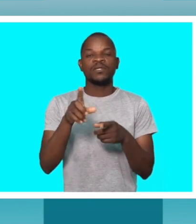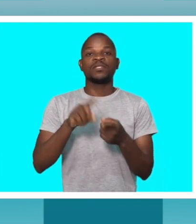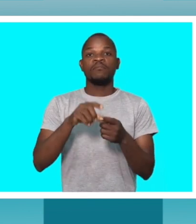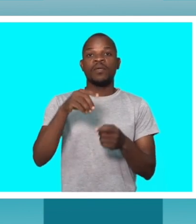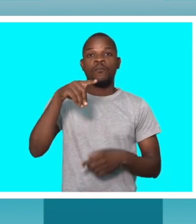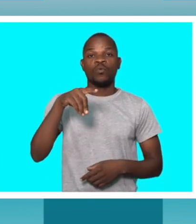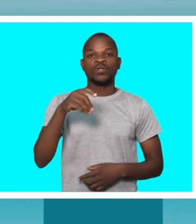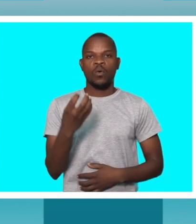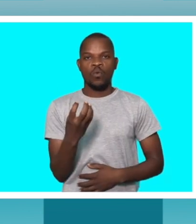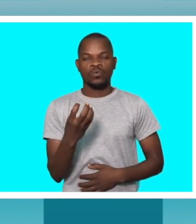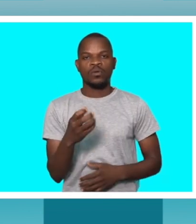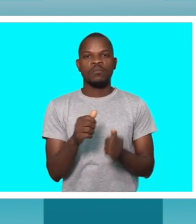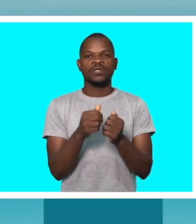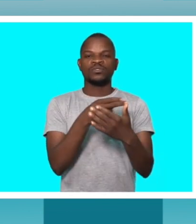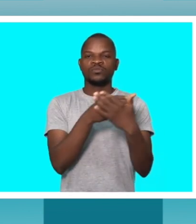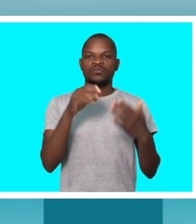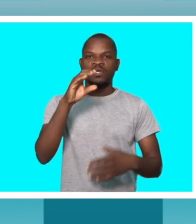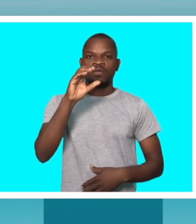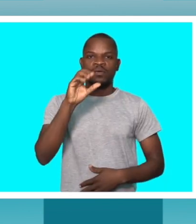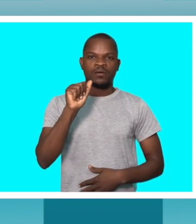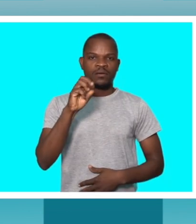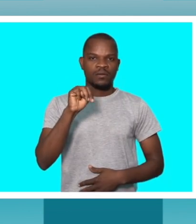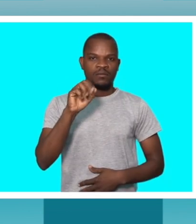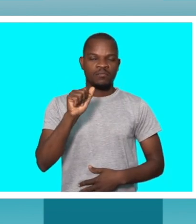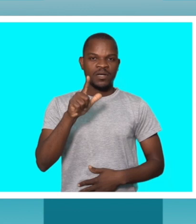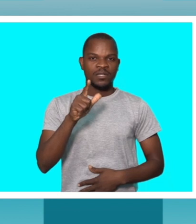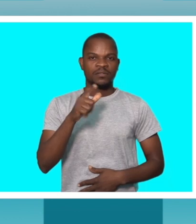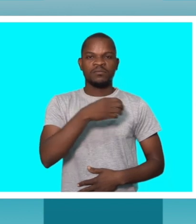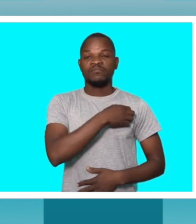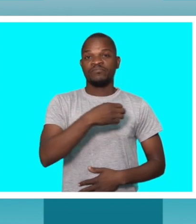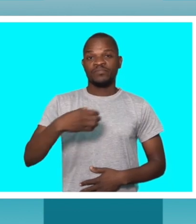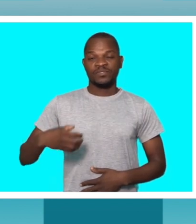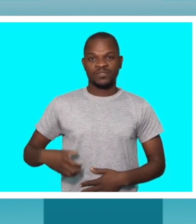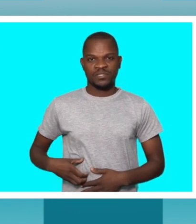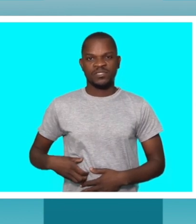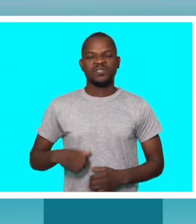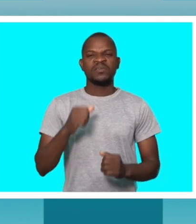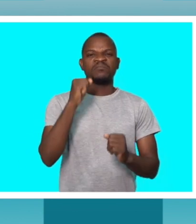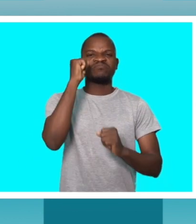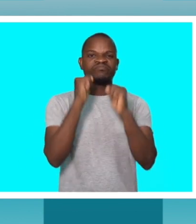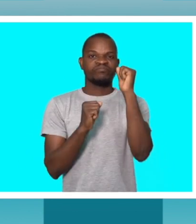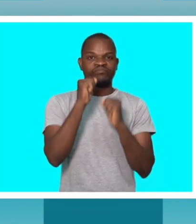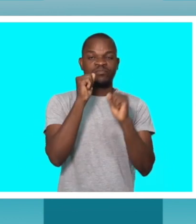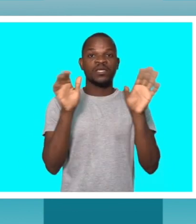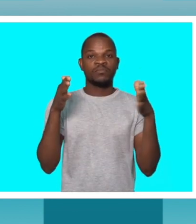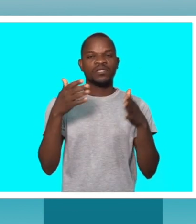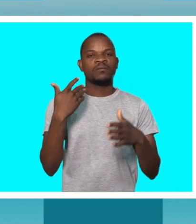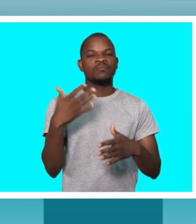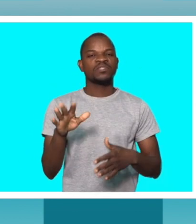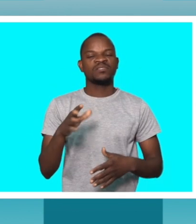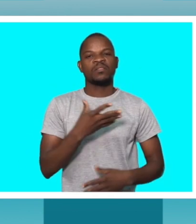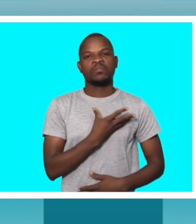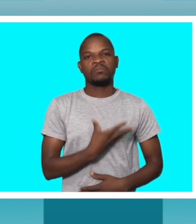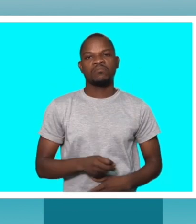Ponta Douro. Ahmad Kamal, PCA da Sea Motors, lamenta a lentidão do governo